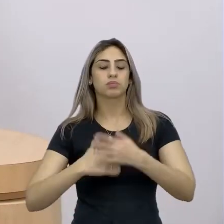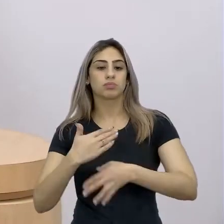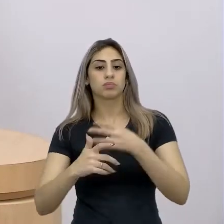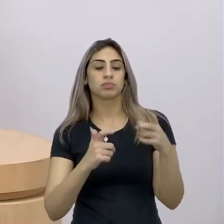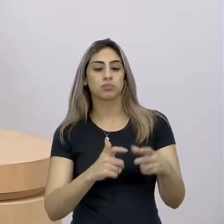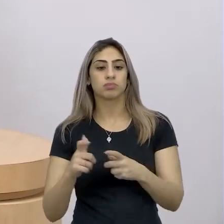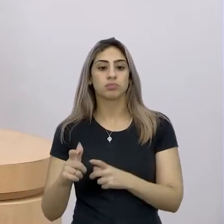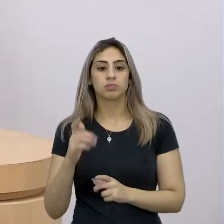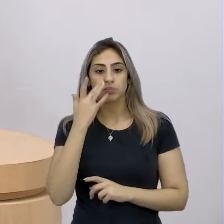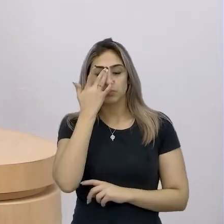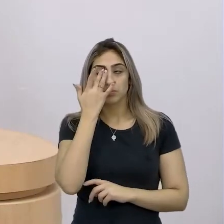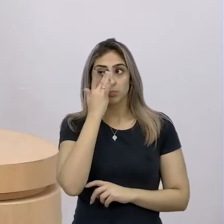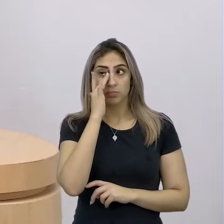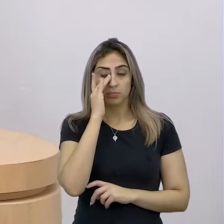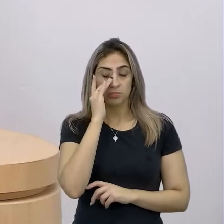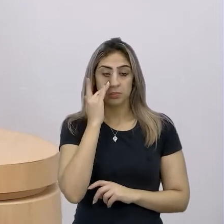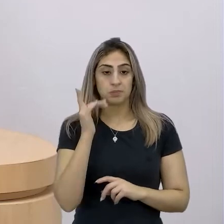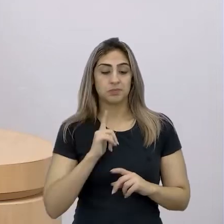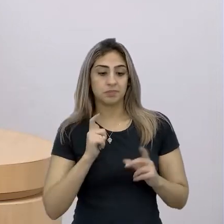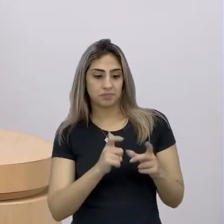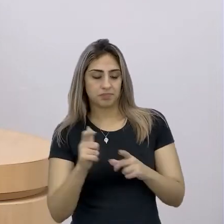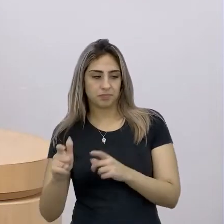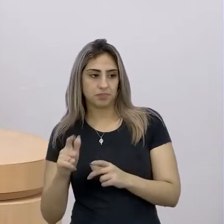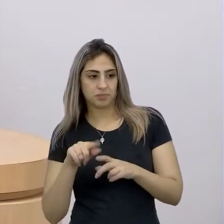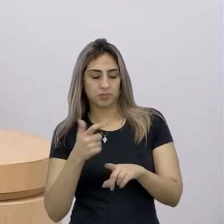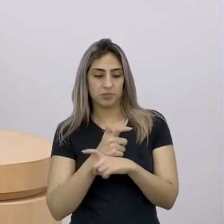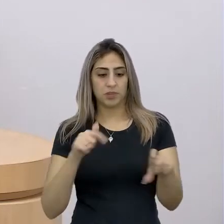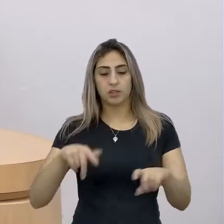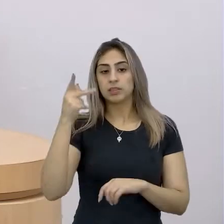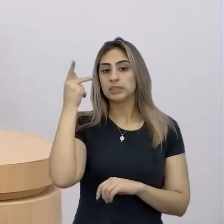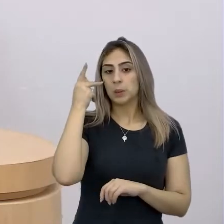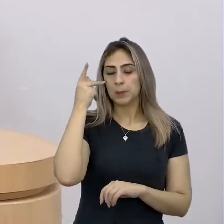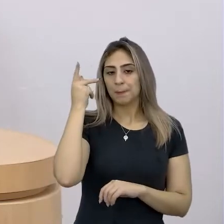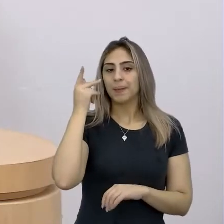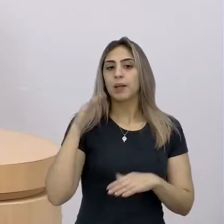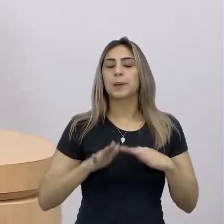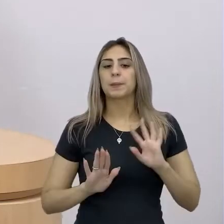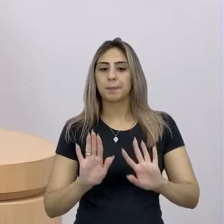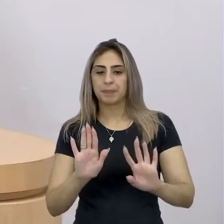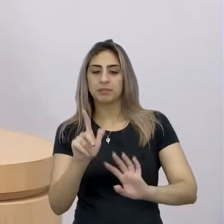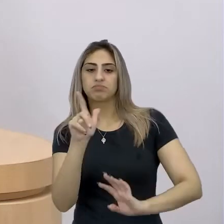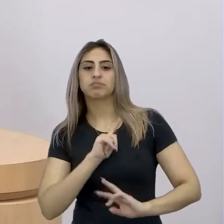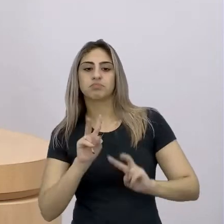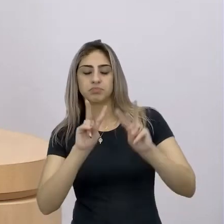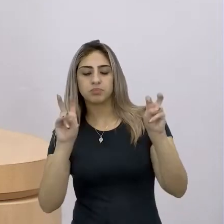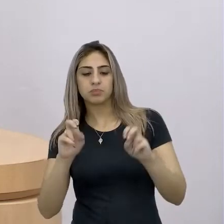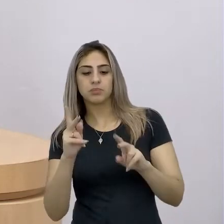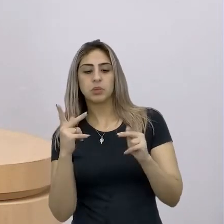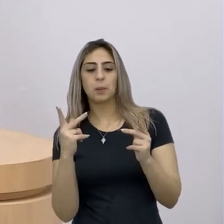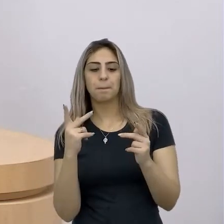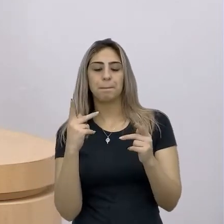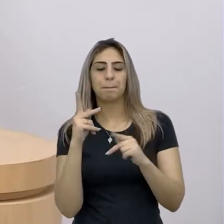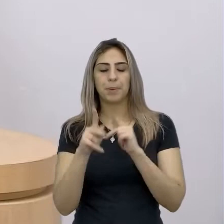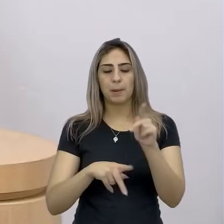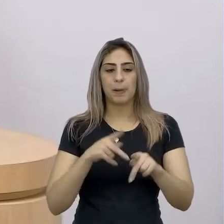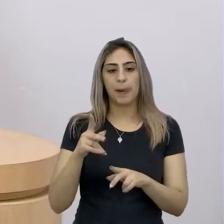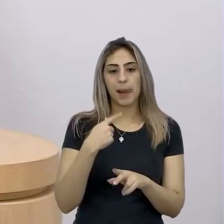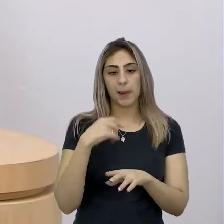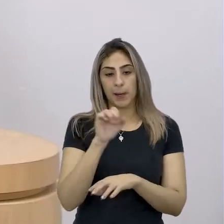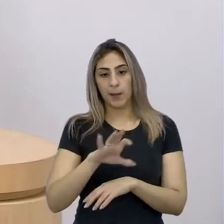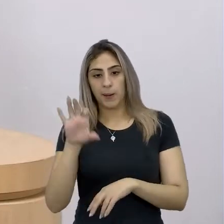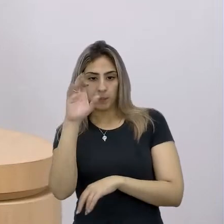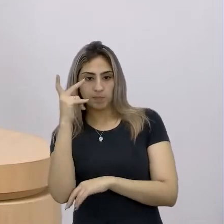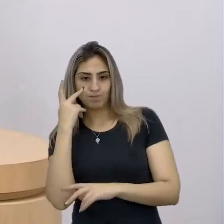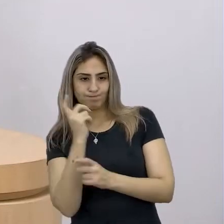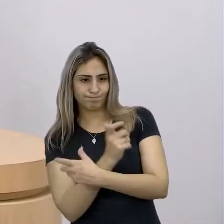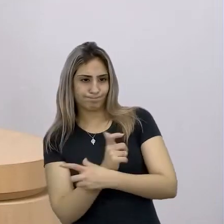territorial. Existem estados territorialmente maiores do que São Paulo, mas em termos populacionais o estado de São Paulo é o